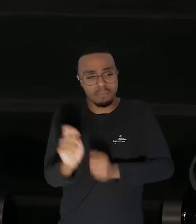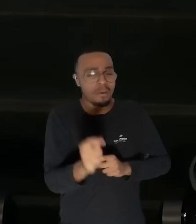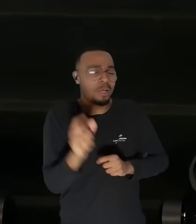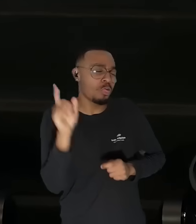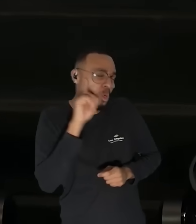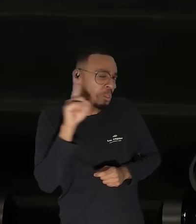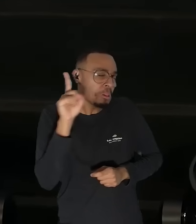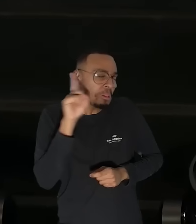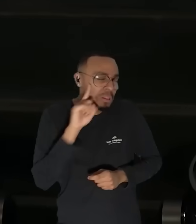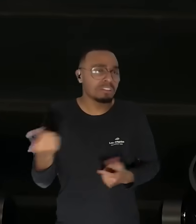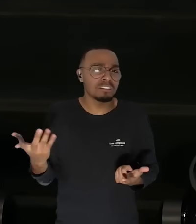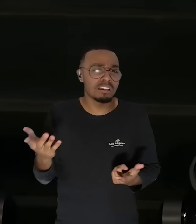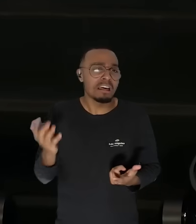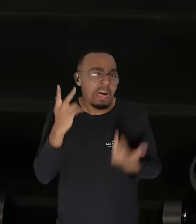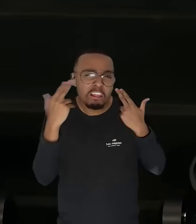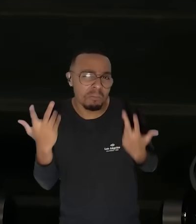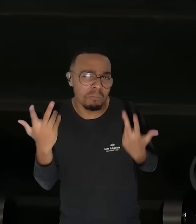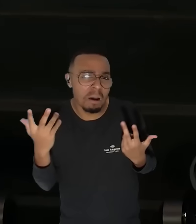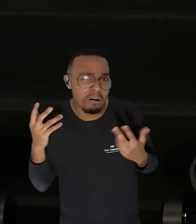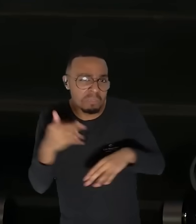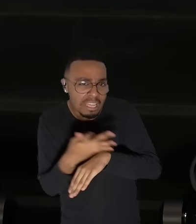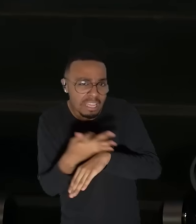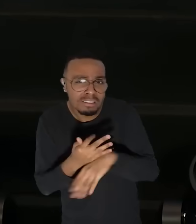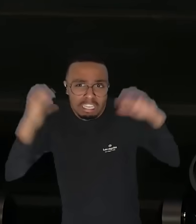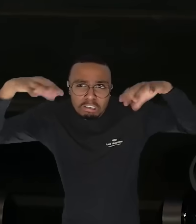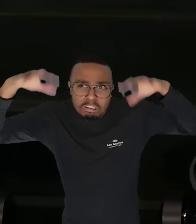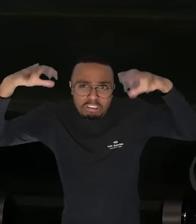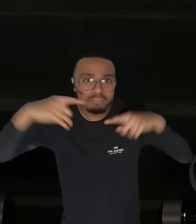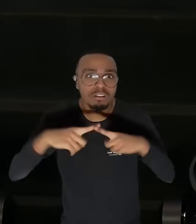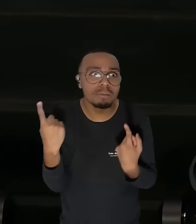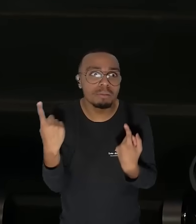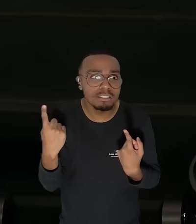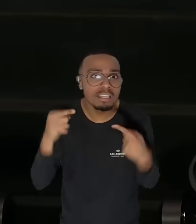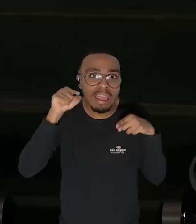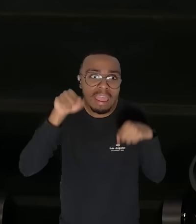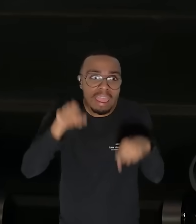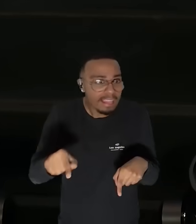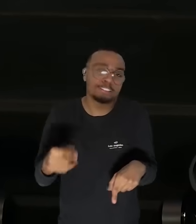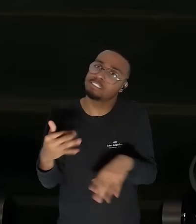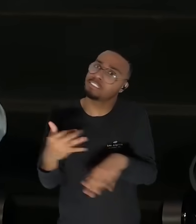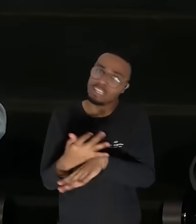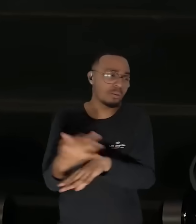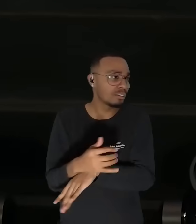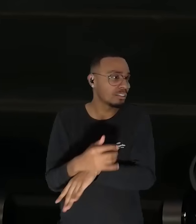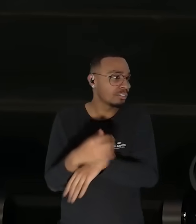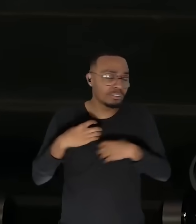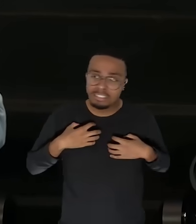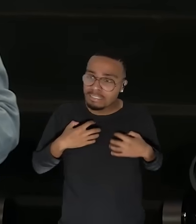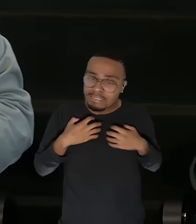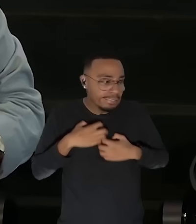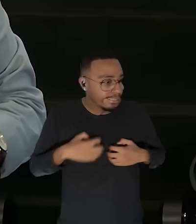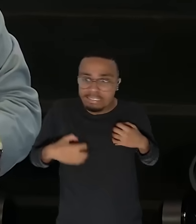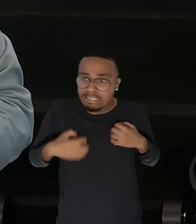Jesus está no barco. E ainda assim, eu corro risco de vida.